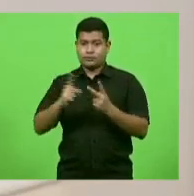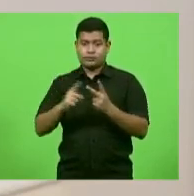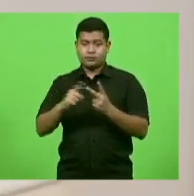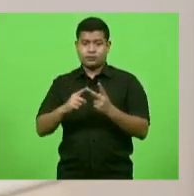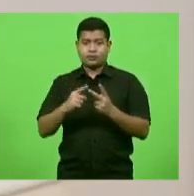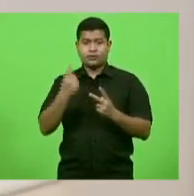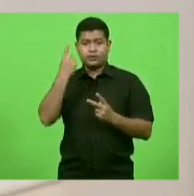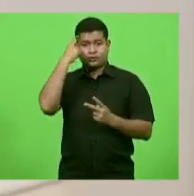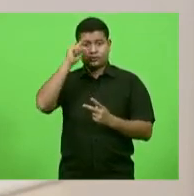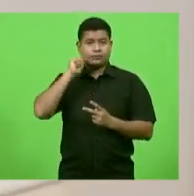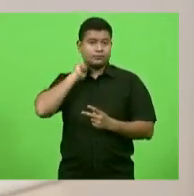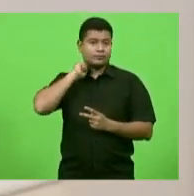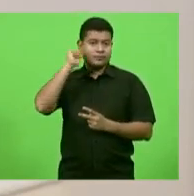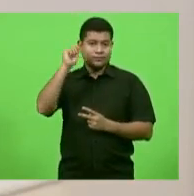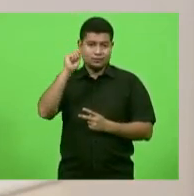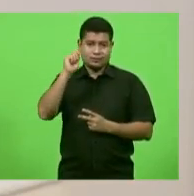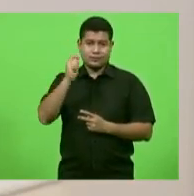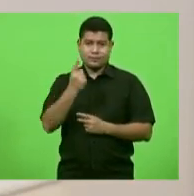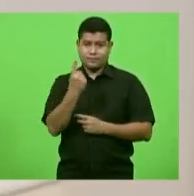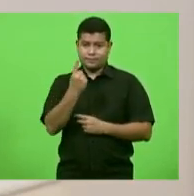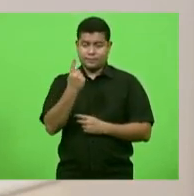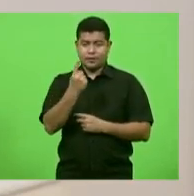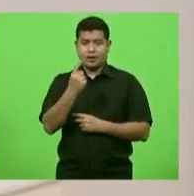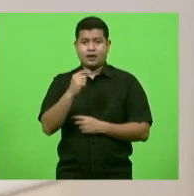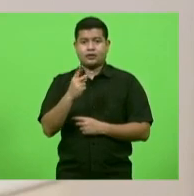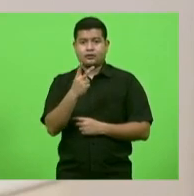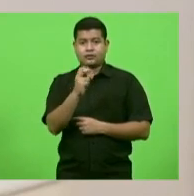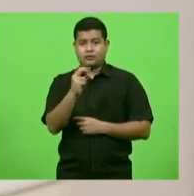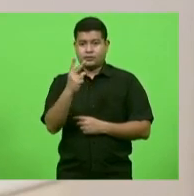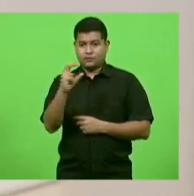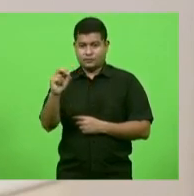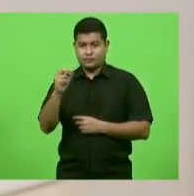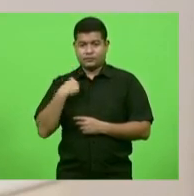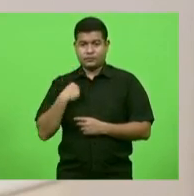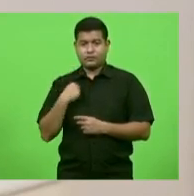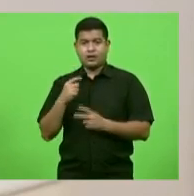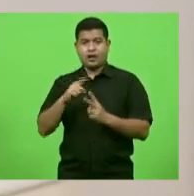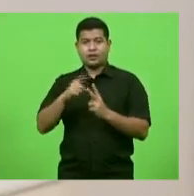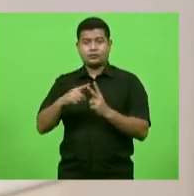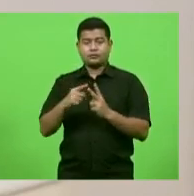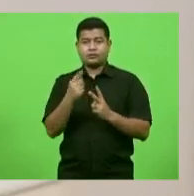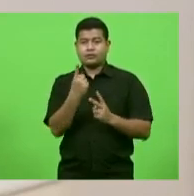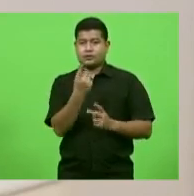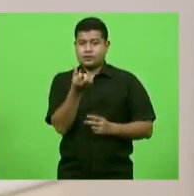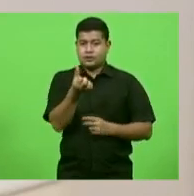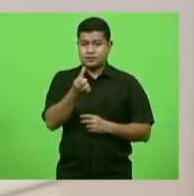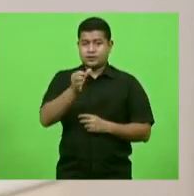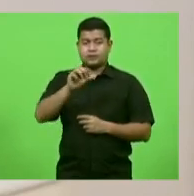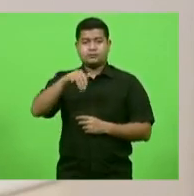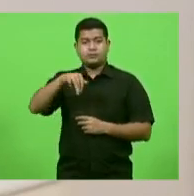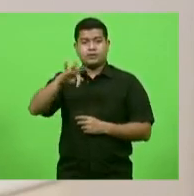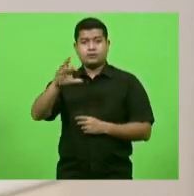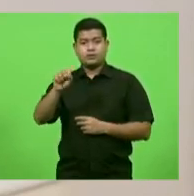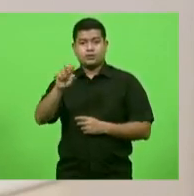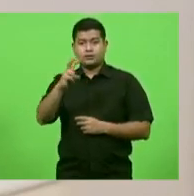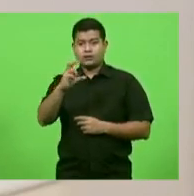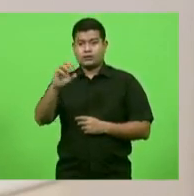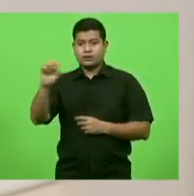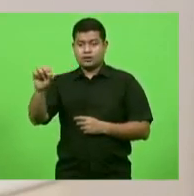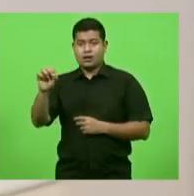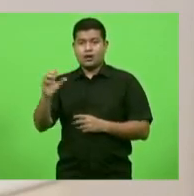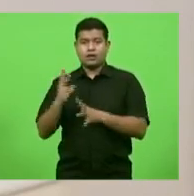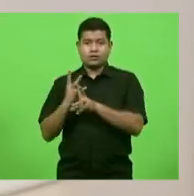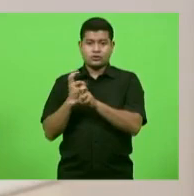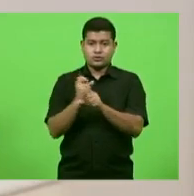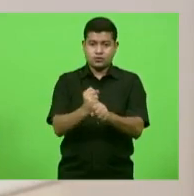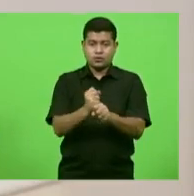1 de abril de 2020, cada uma no montante de R$ 16.500.000, totalizando os